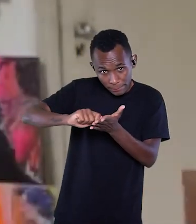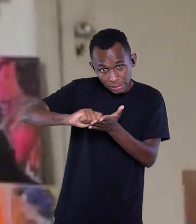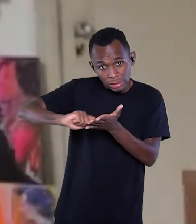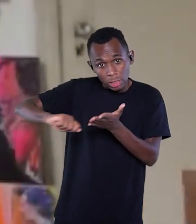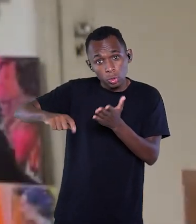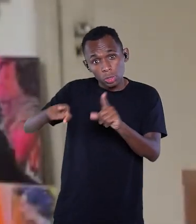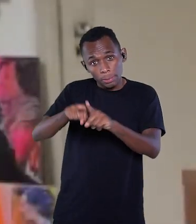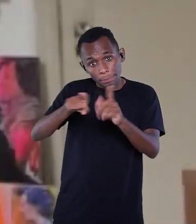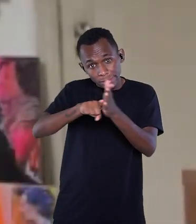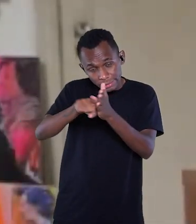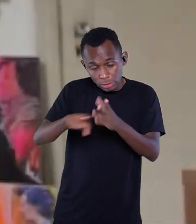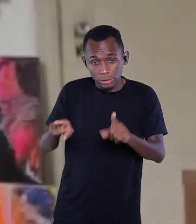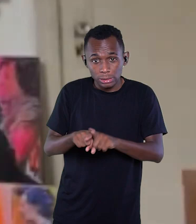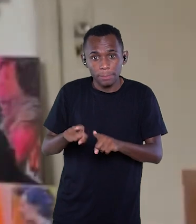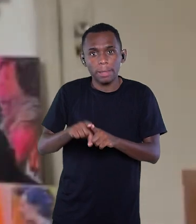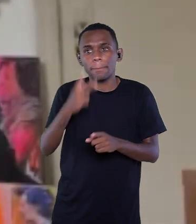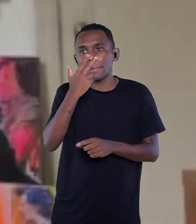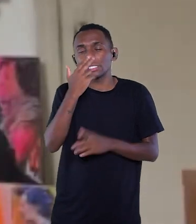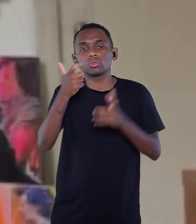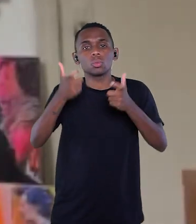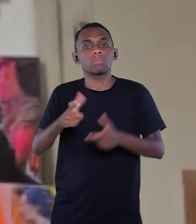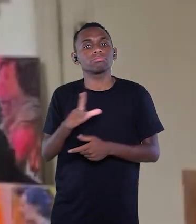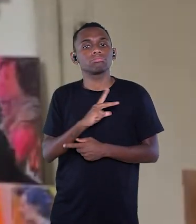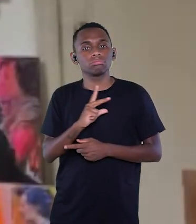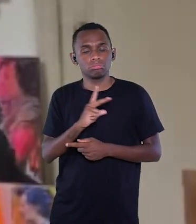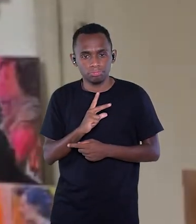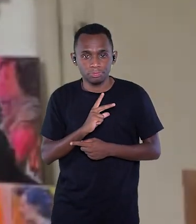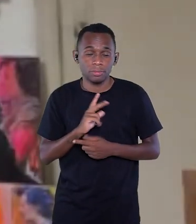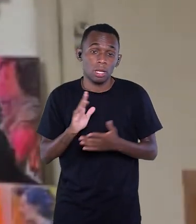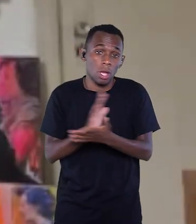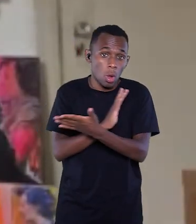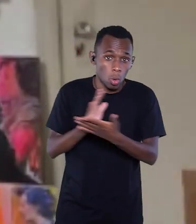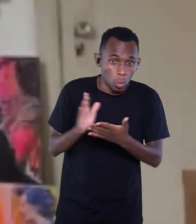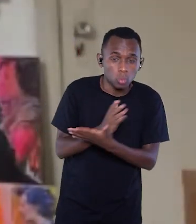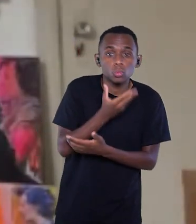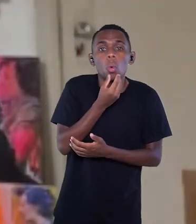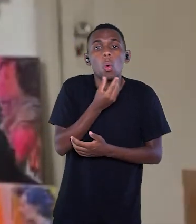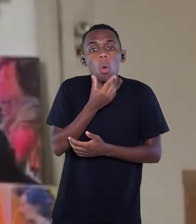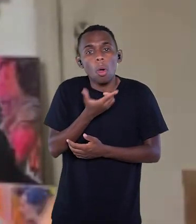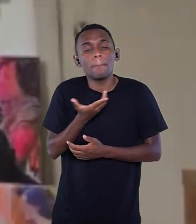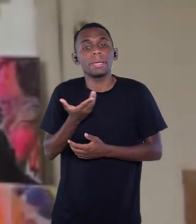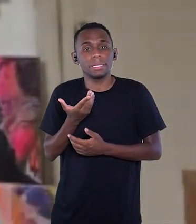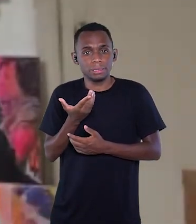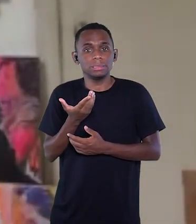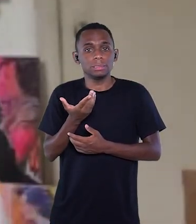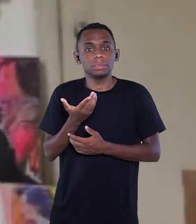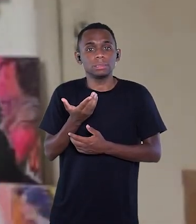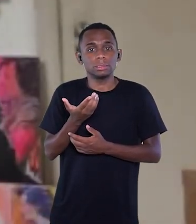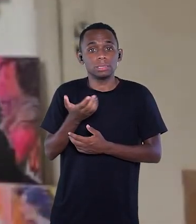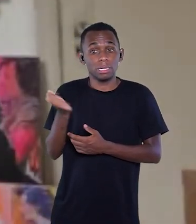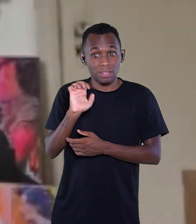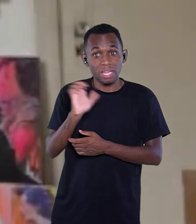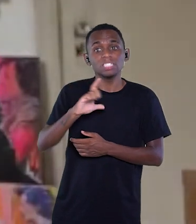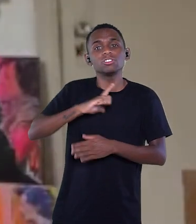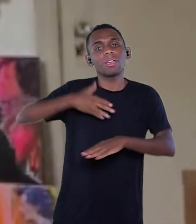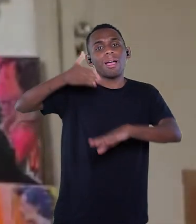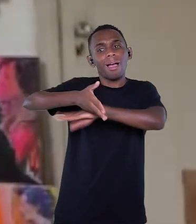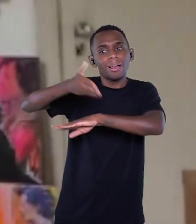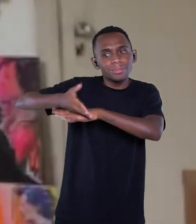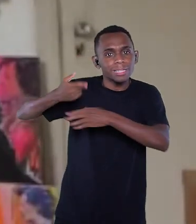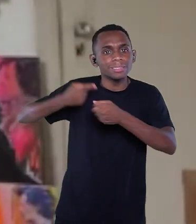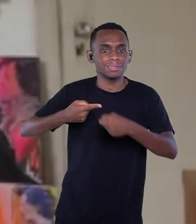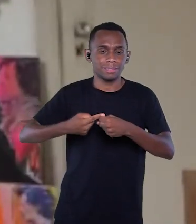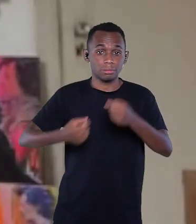lugar privado, né? Enquanto os homens homossexuais, eles tinham acesso à cidade. Então,